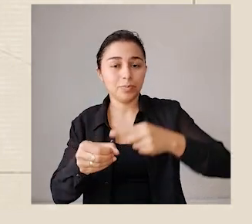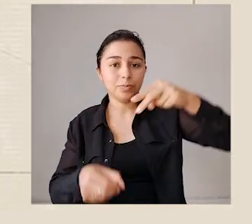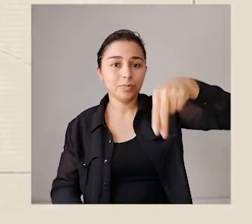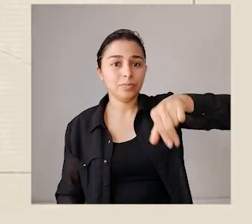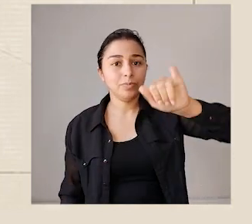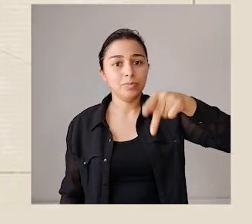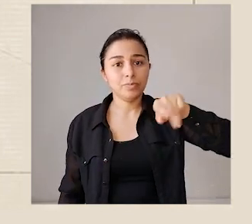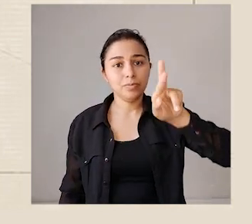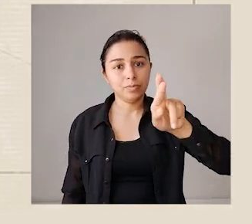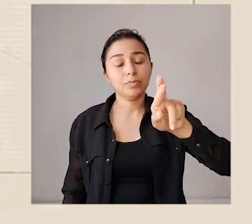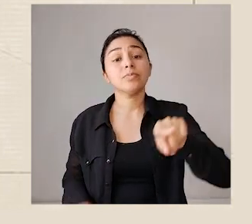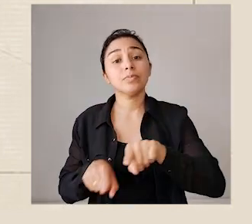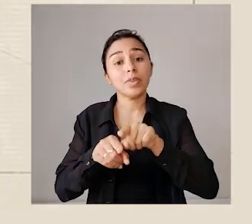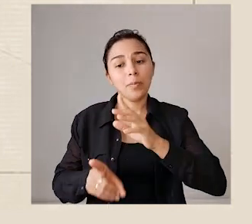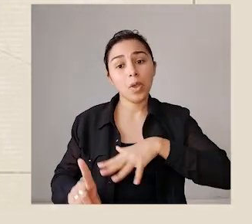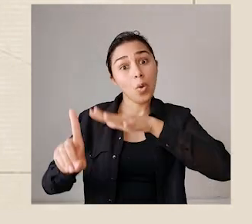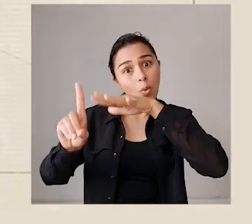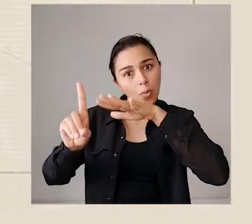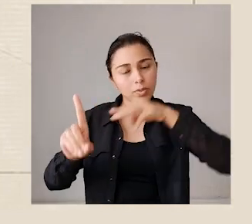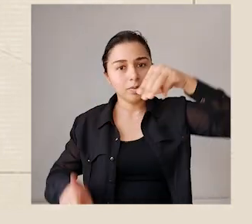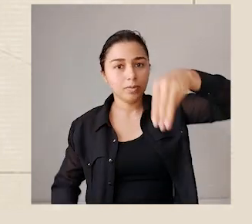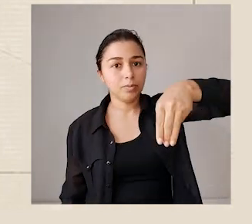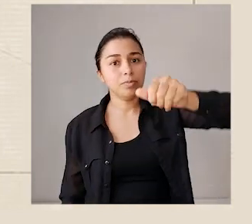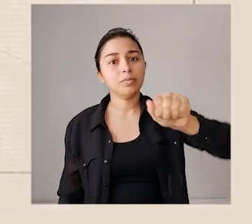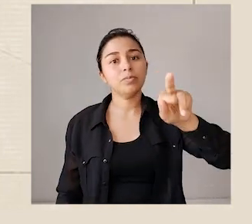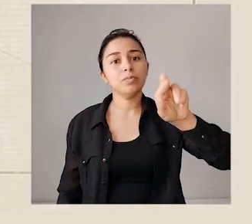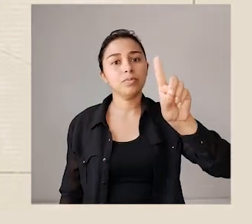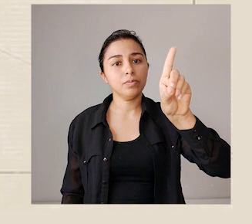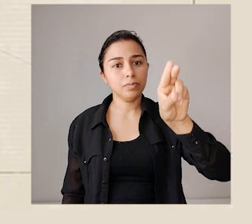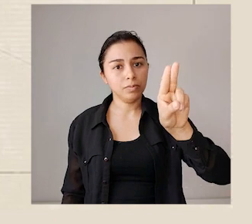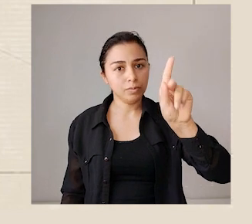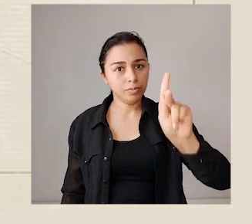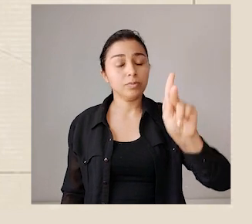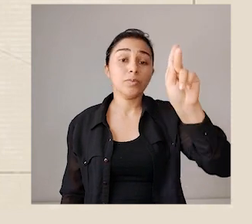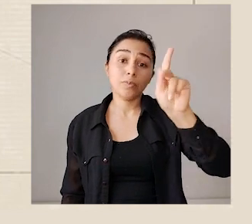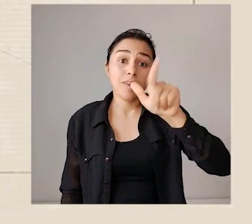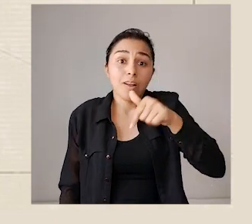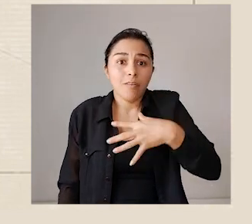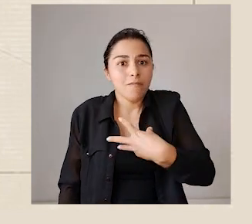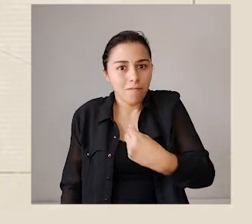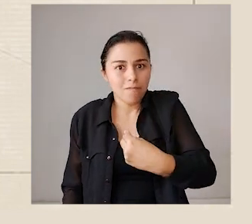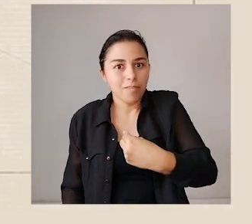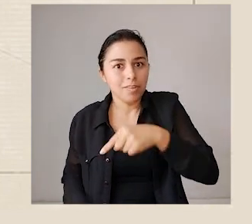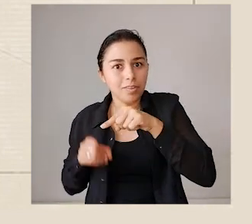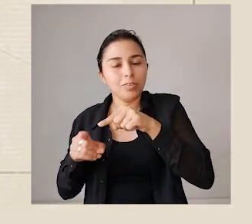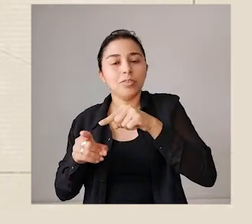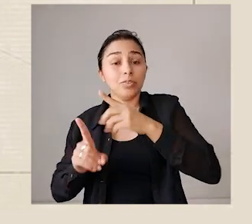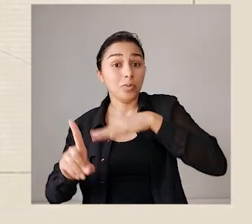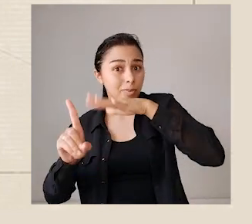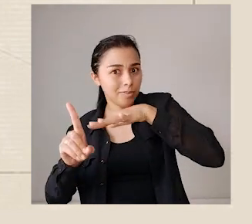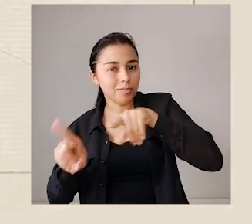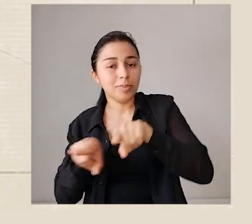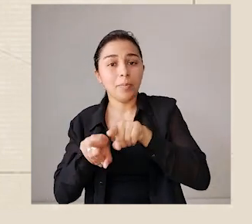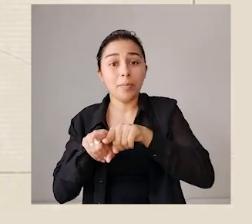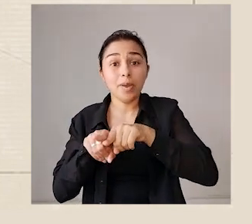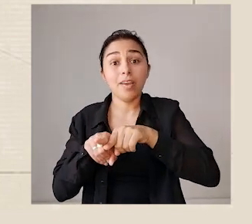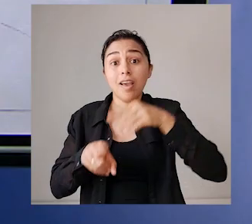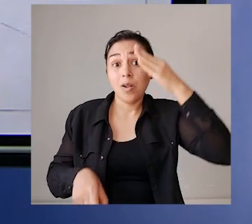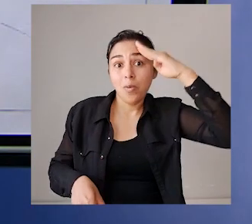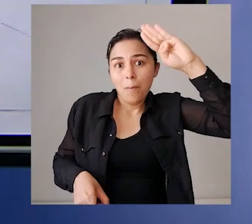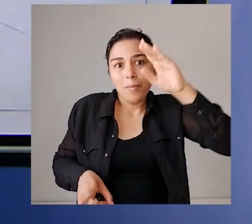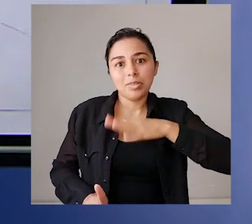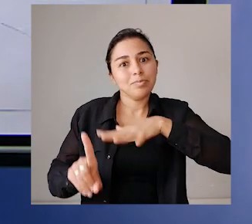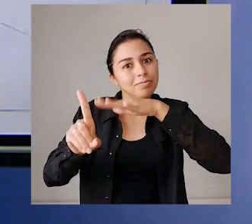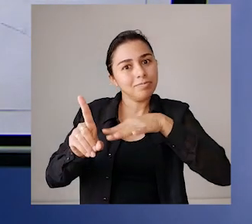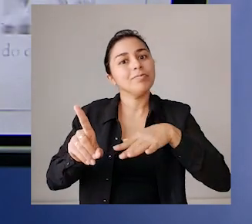Nippur. E nós temos o Deus Marduk, filho de Enki e principal deus da cidade da